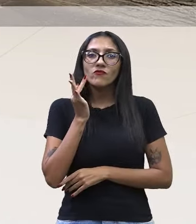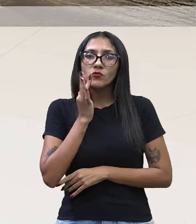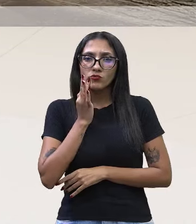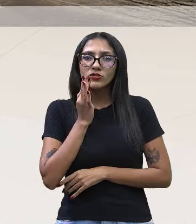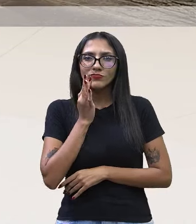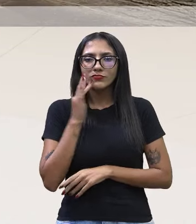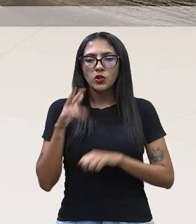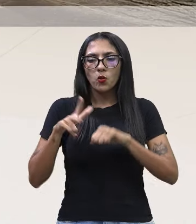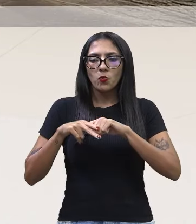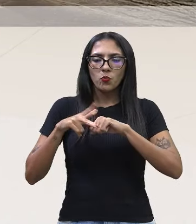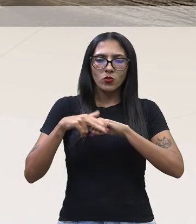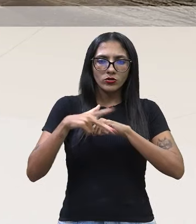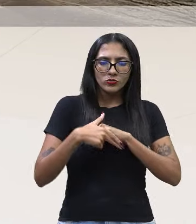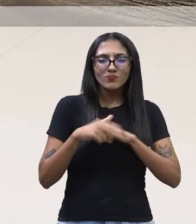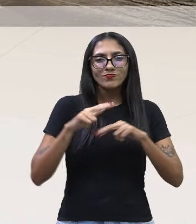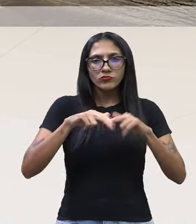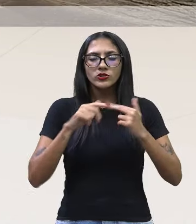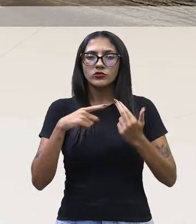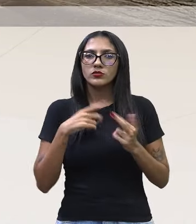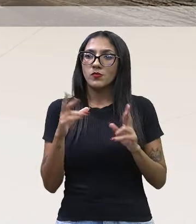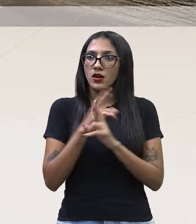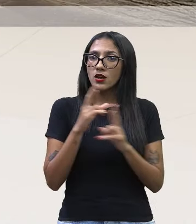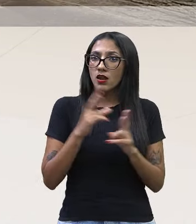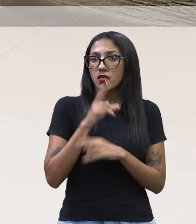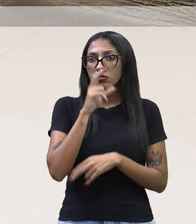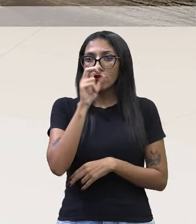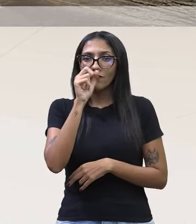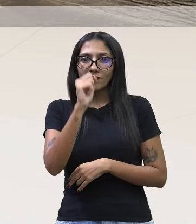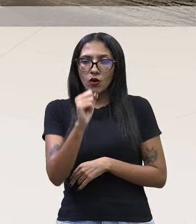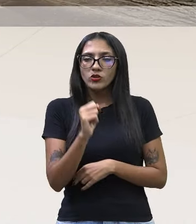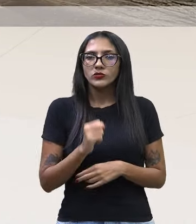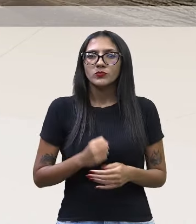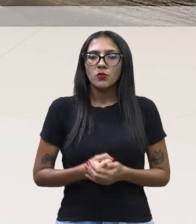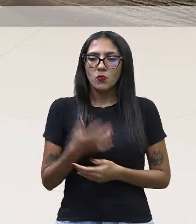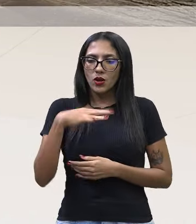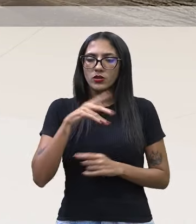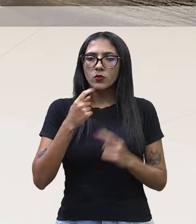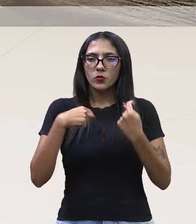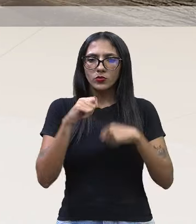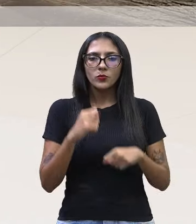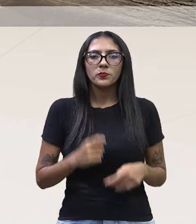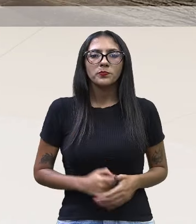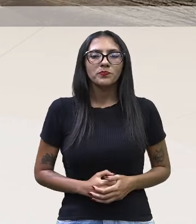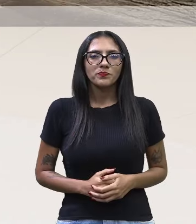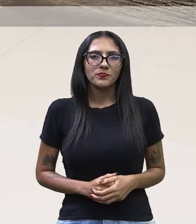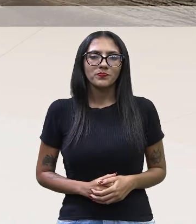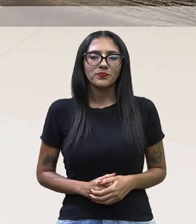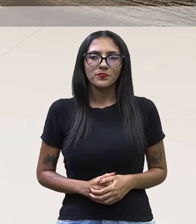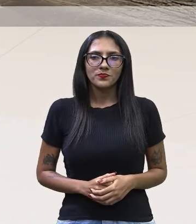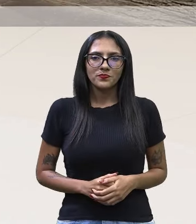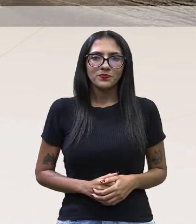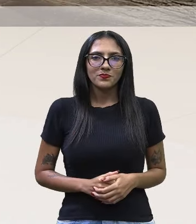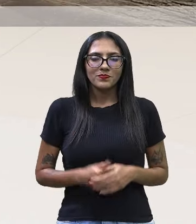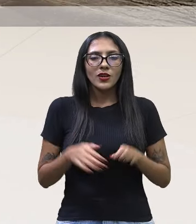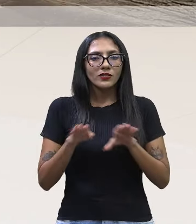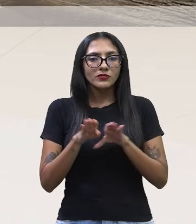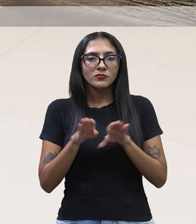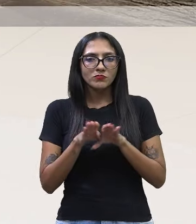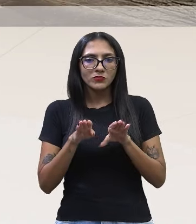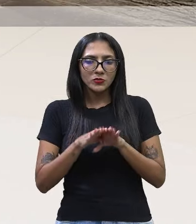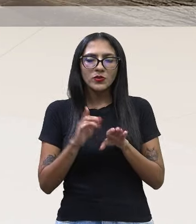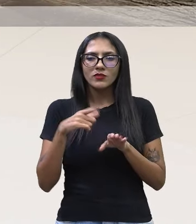influencia diretamente na economia dessa região mas não só né quando trata-se de Amazônia né né tratando da Amazônia marcada